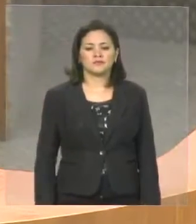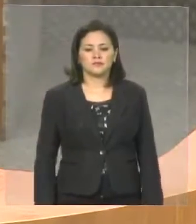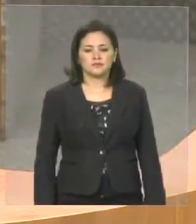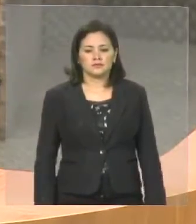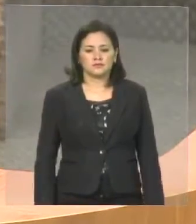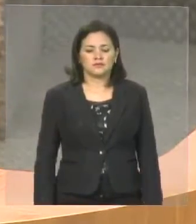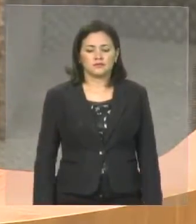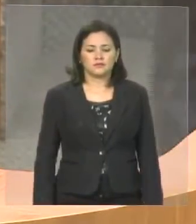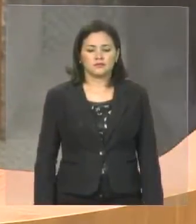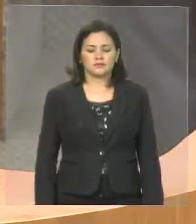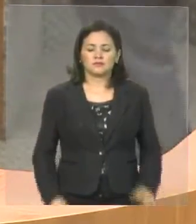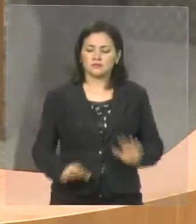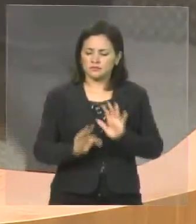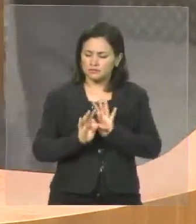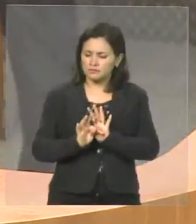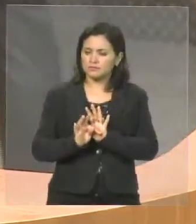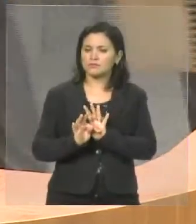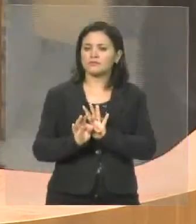o testemunho